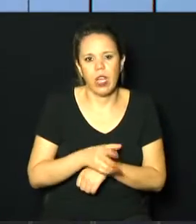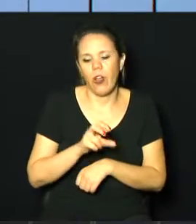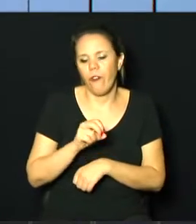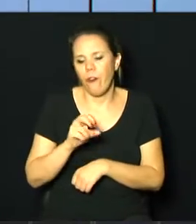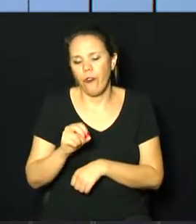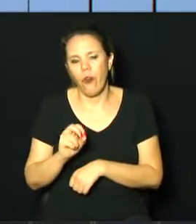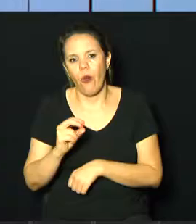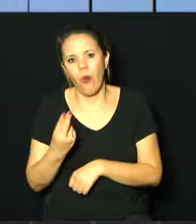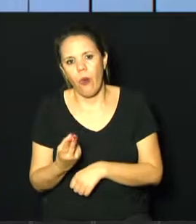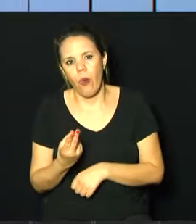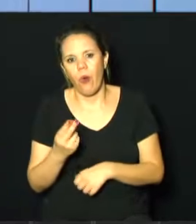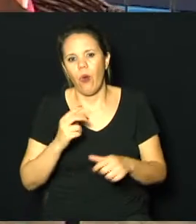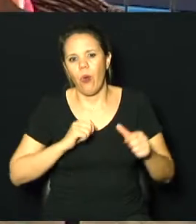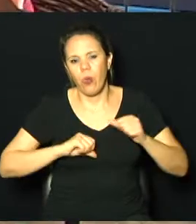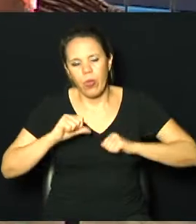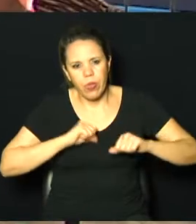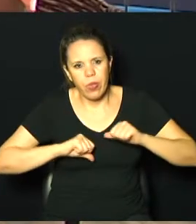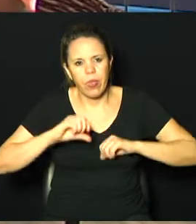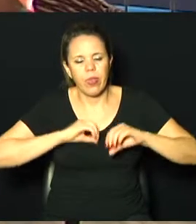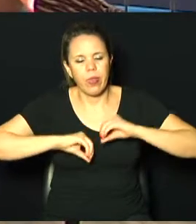avós, ou até depressivos?